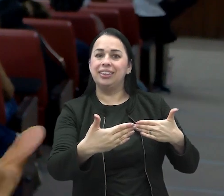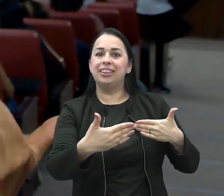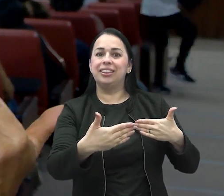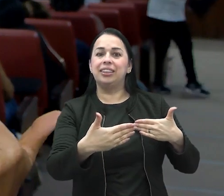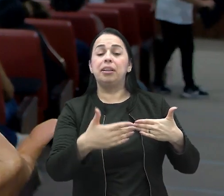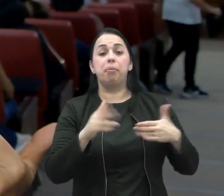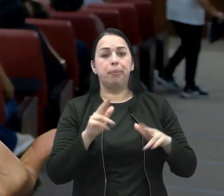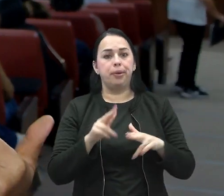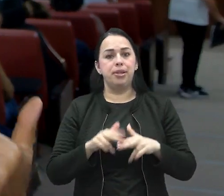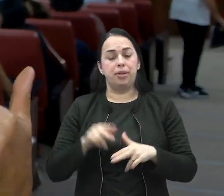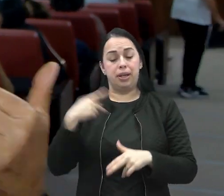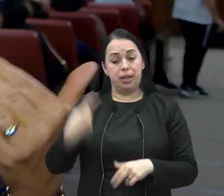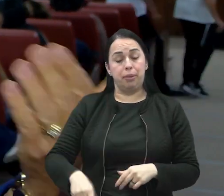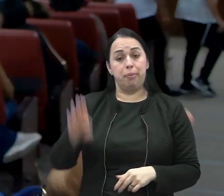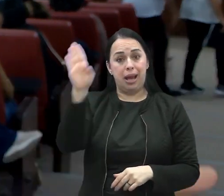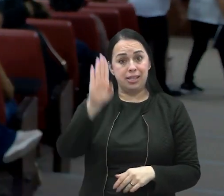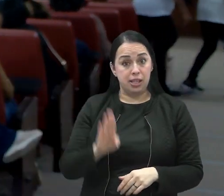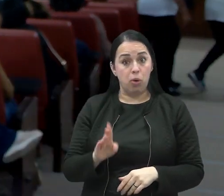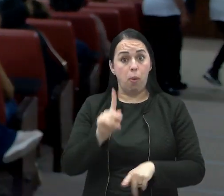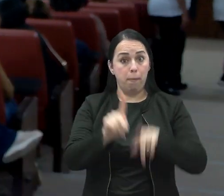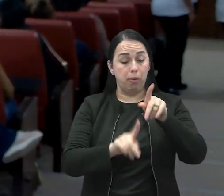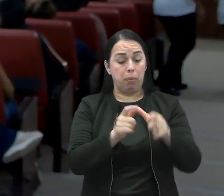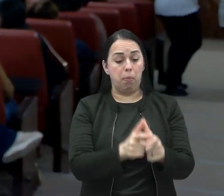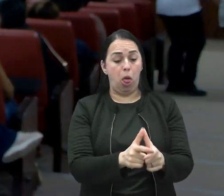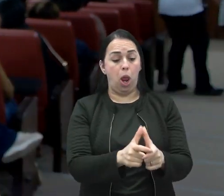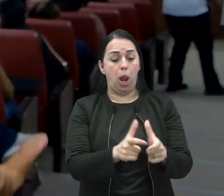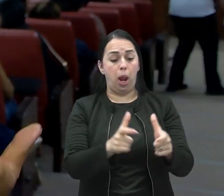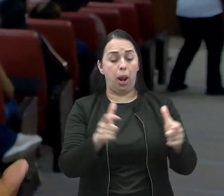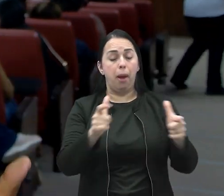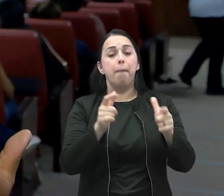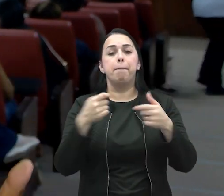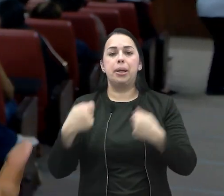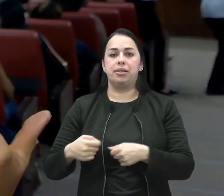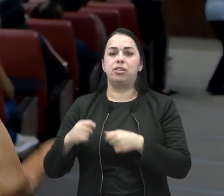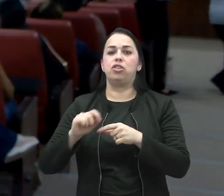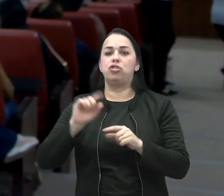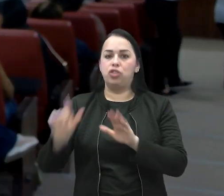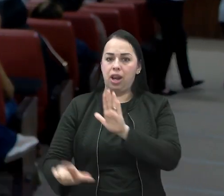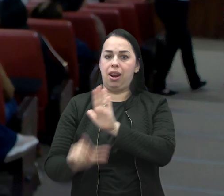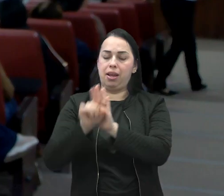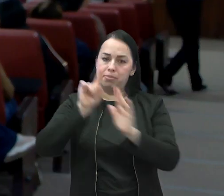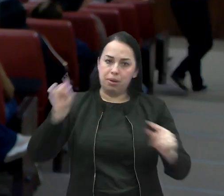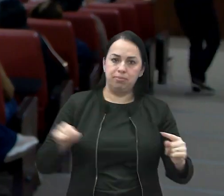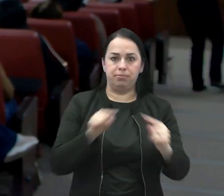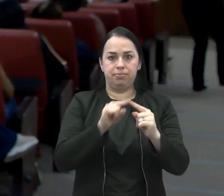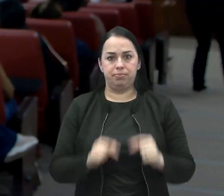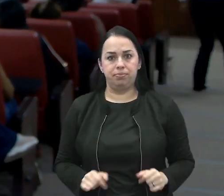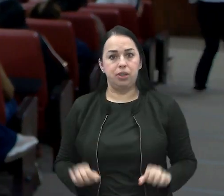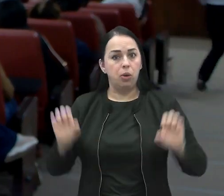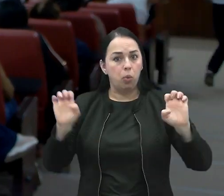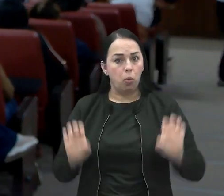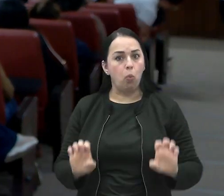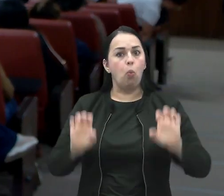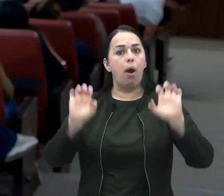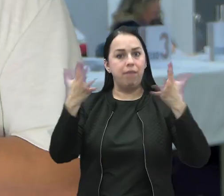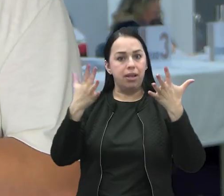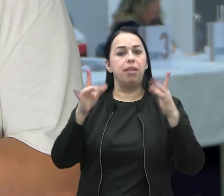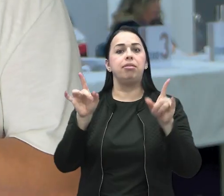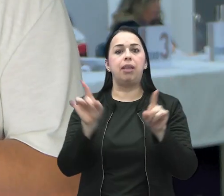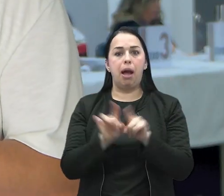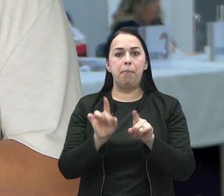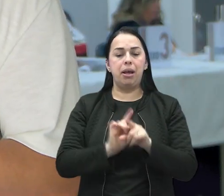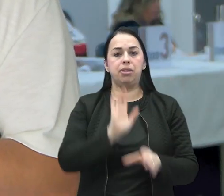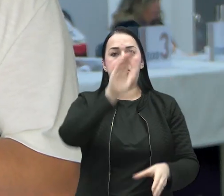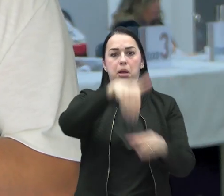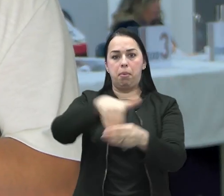e é a faixa etária que mais cresce em nosso país, exige cada vez mais políticas públicas voltadas para esse público. O